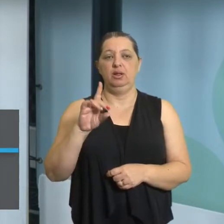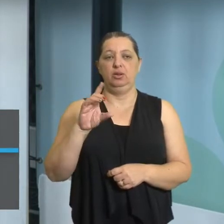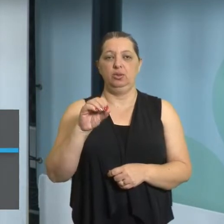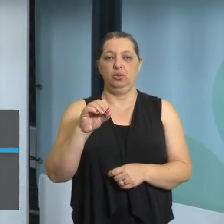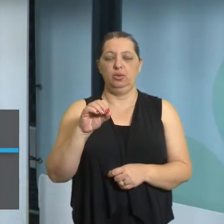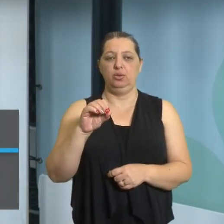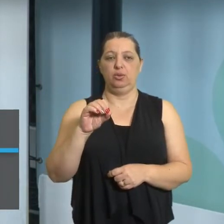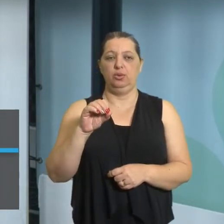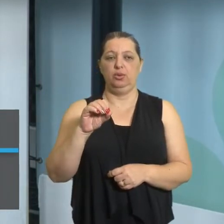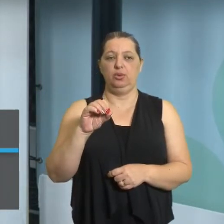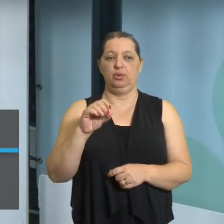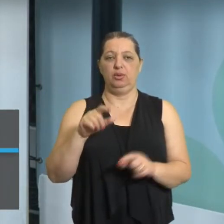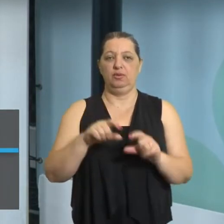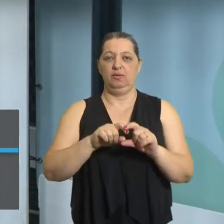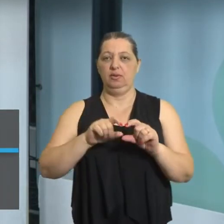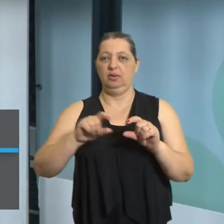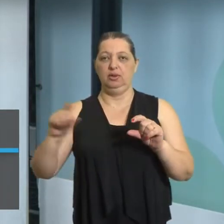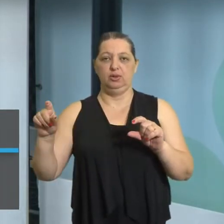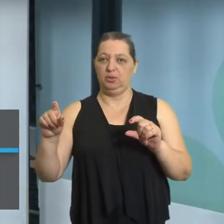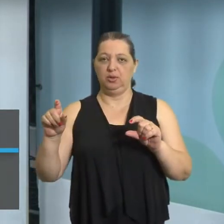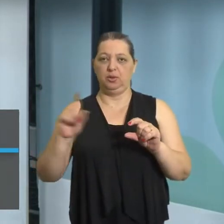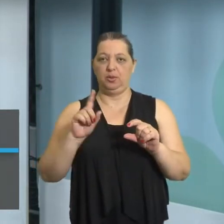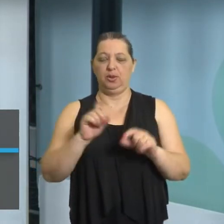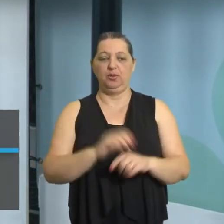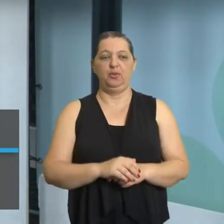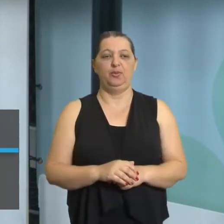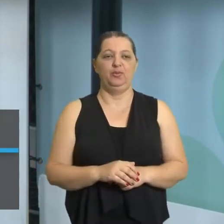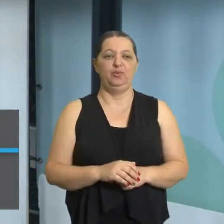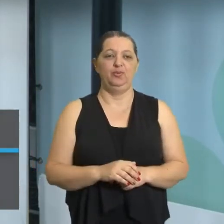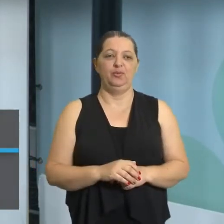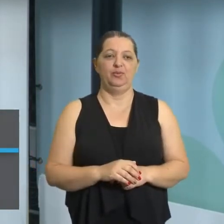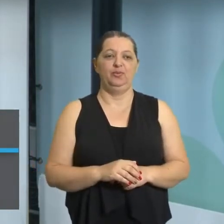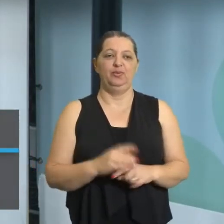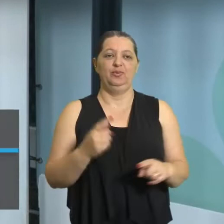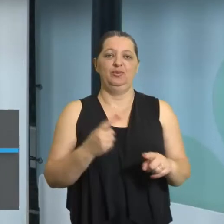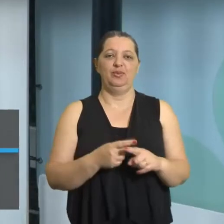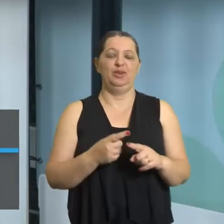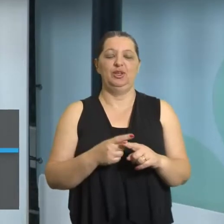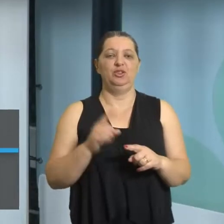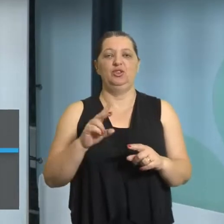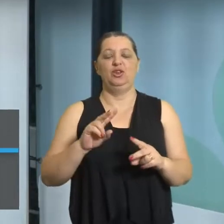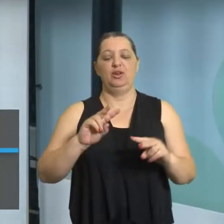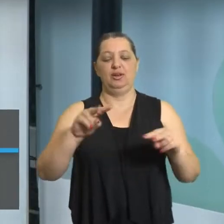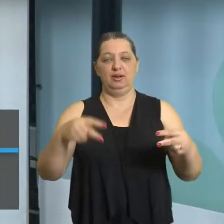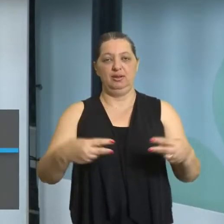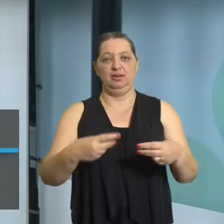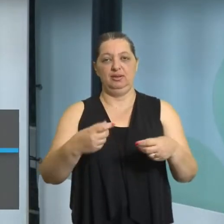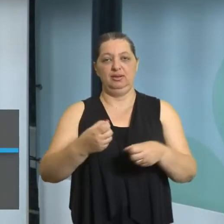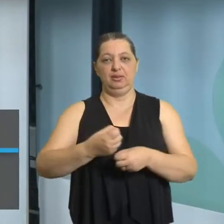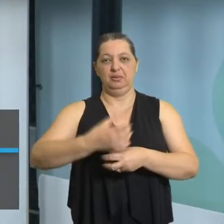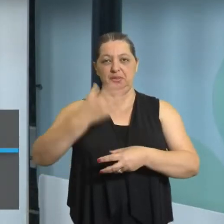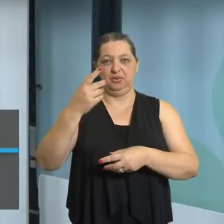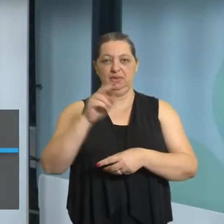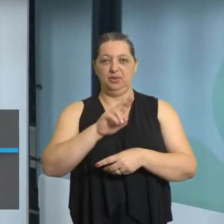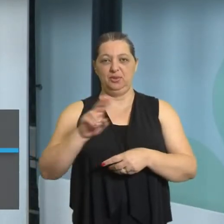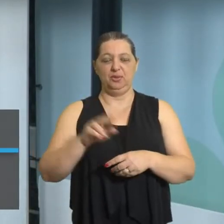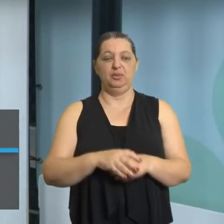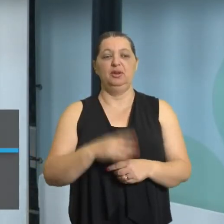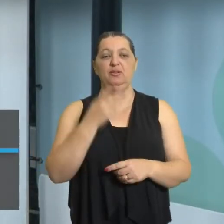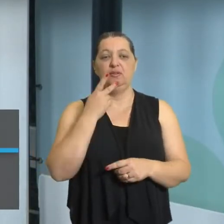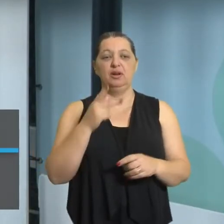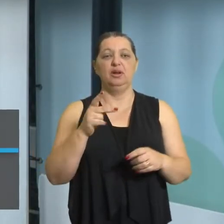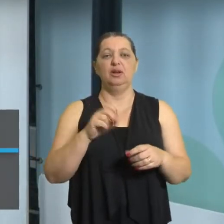vou nem arriscar falar sobre nome que a gente vê só o like aqui também ele fala sobre